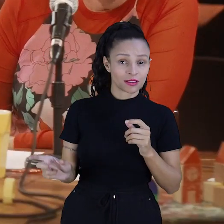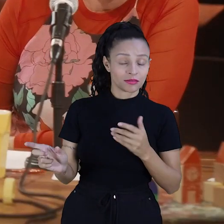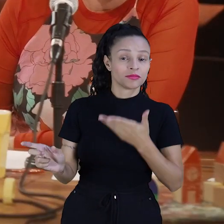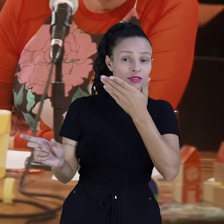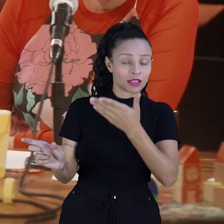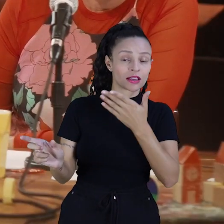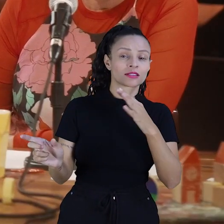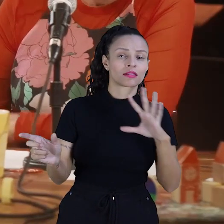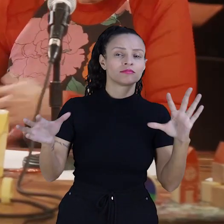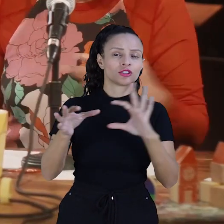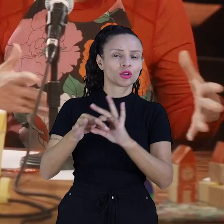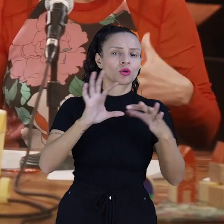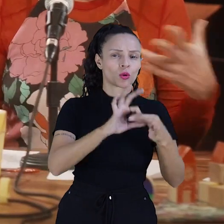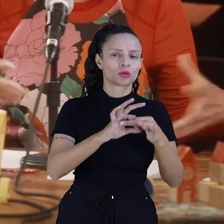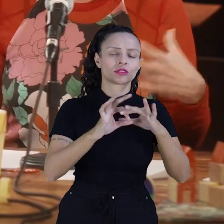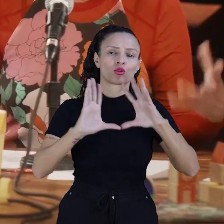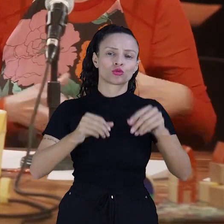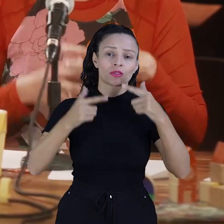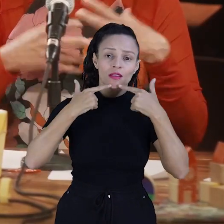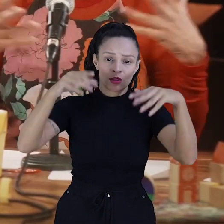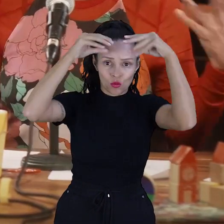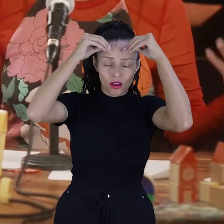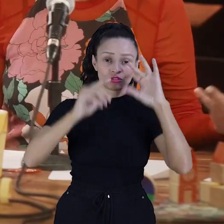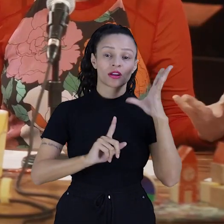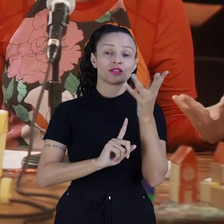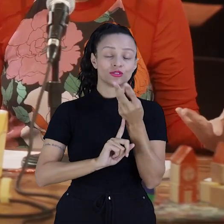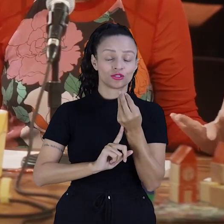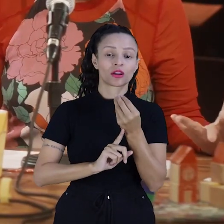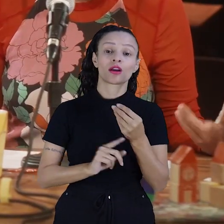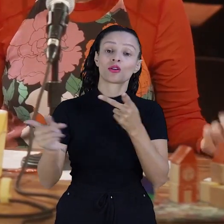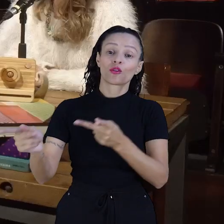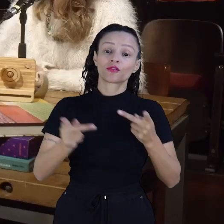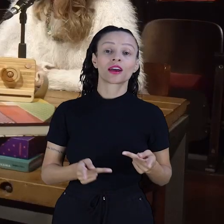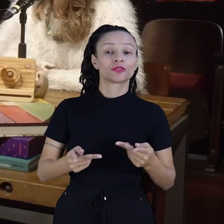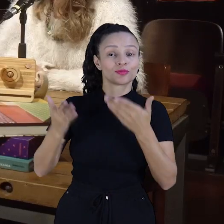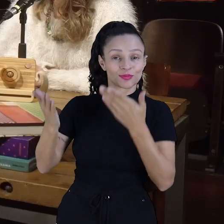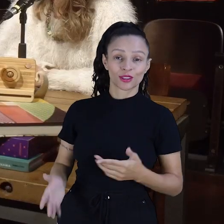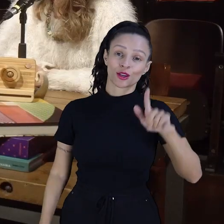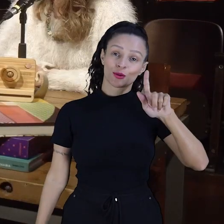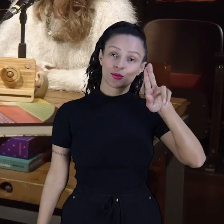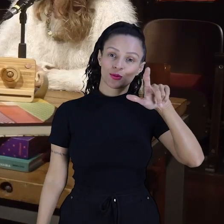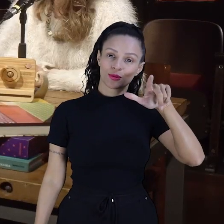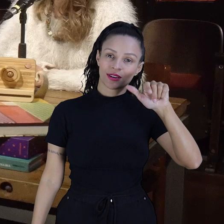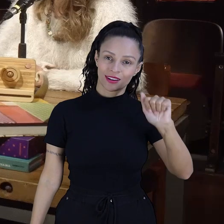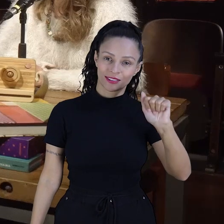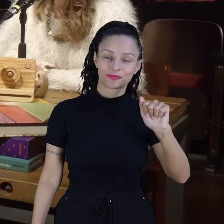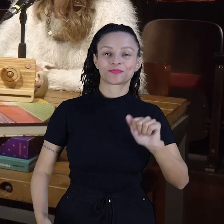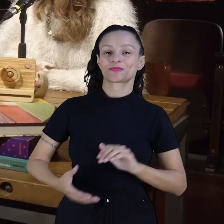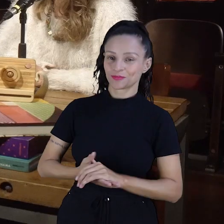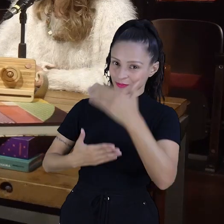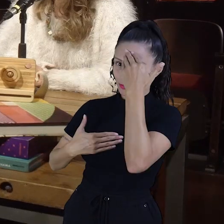Admiramos essa interlocução que ele faz com todas essas linguagens artísticas. E nosso convidado de hoje é